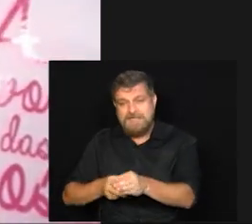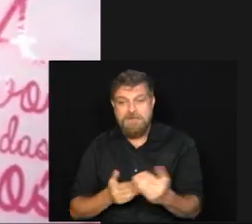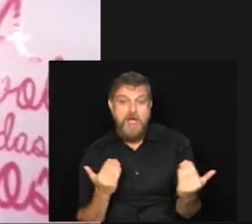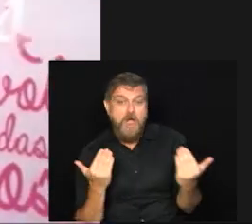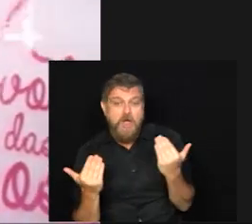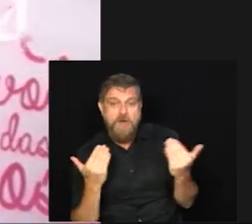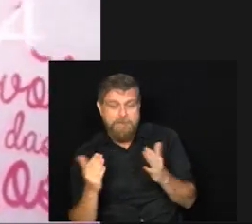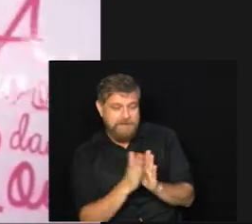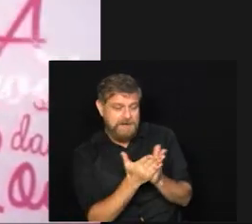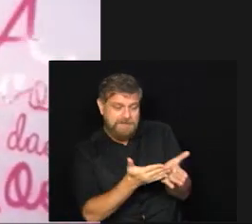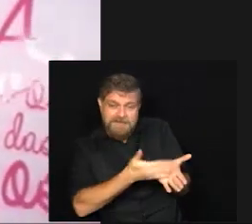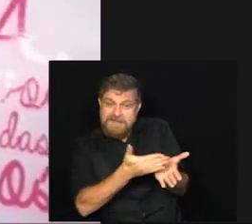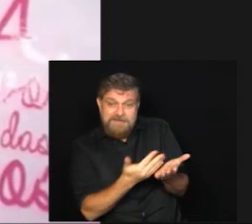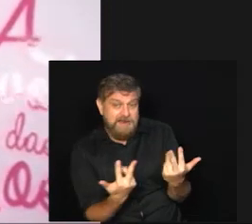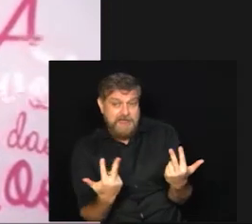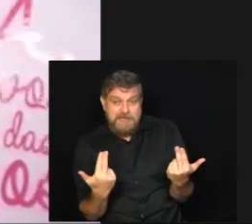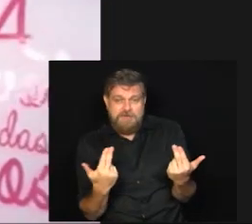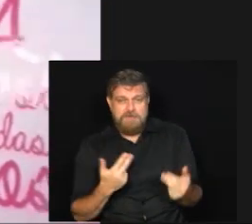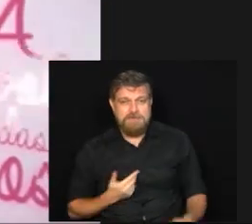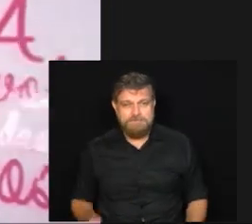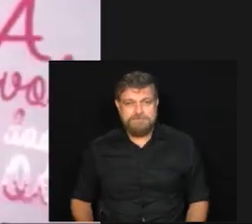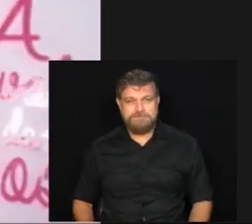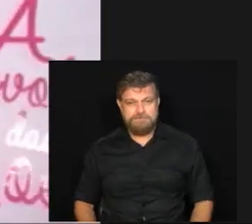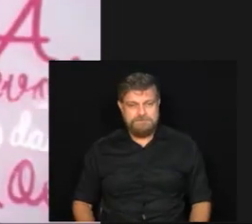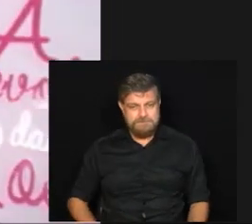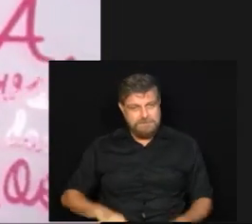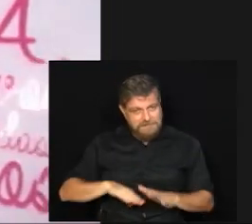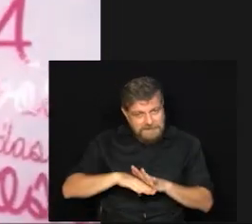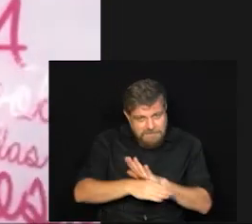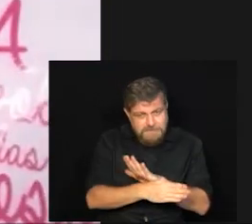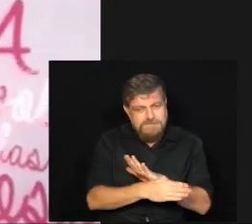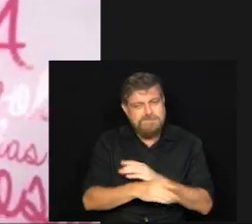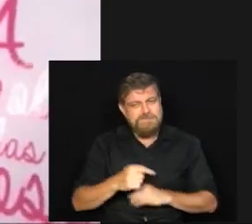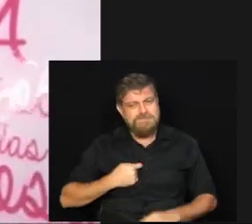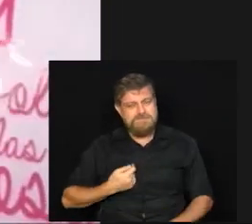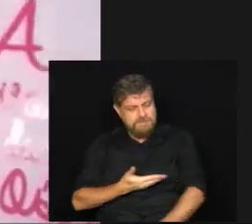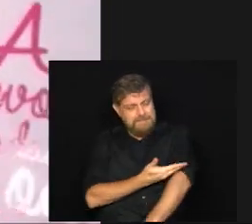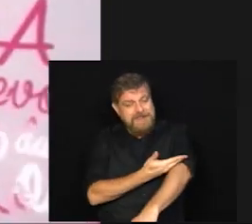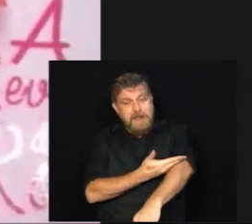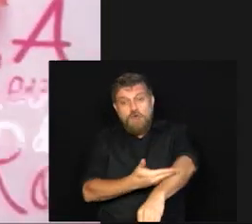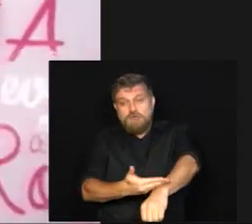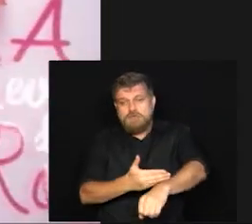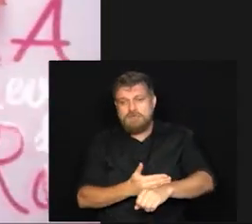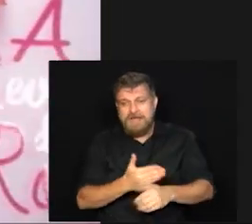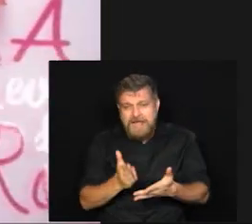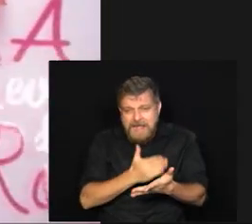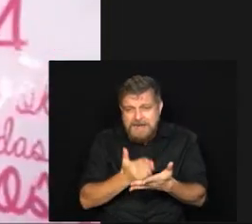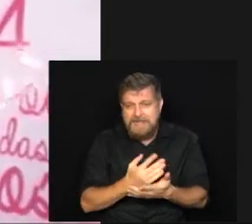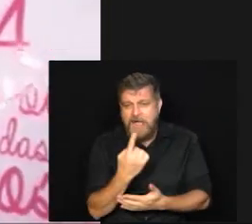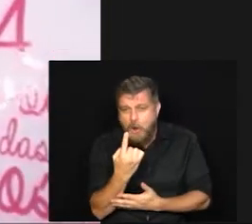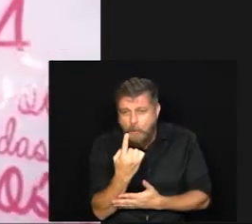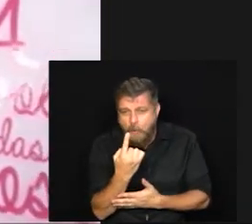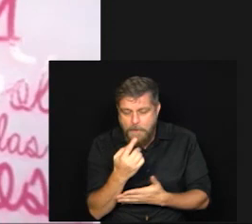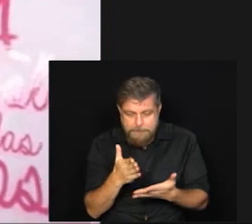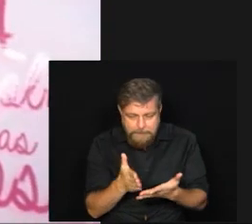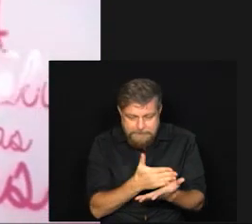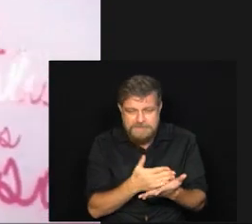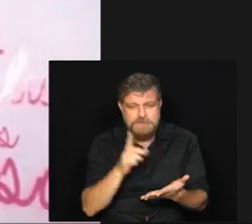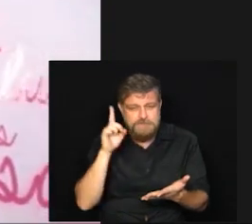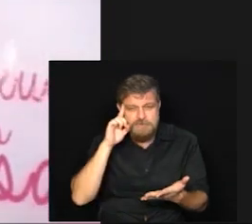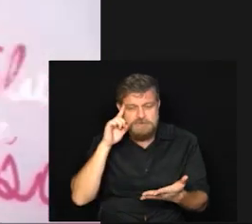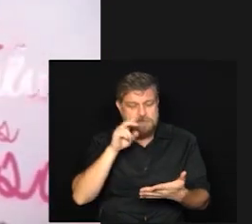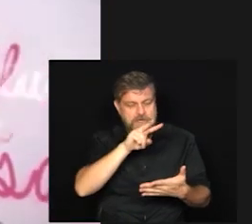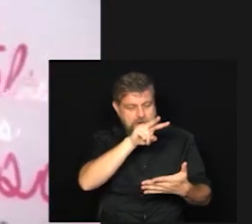mesma coisa. Cria o hábito. Eu sempre passo essa dica para todo mundo que me segue. Leia uma página por dia. Só